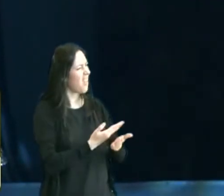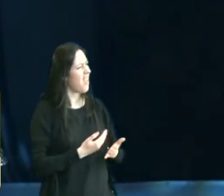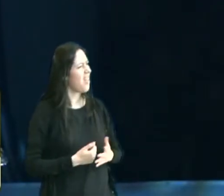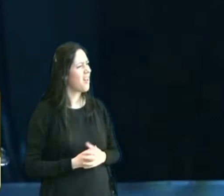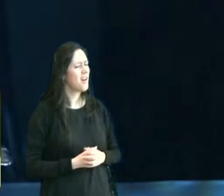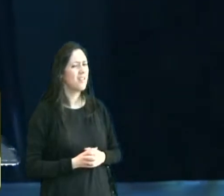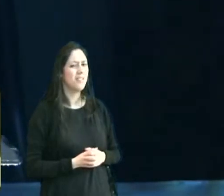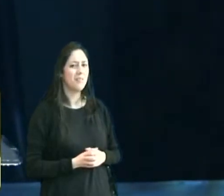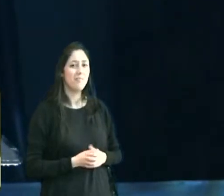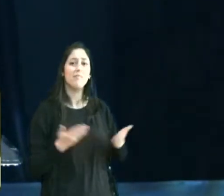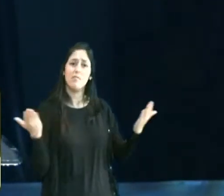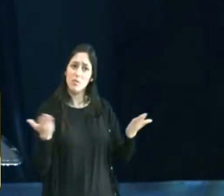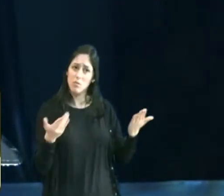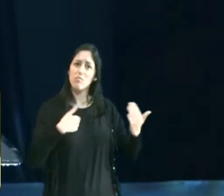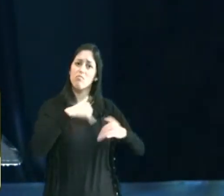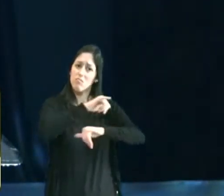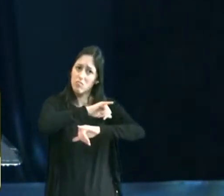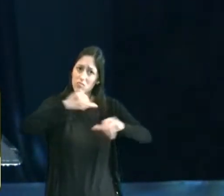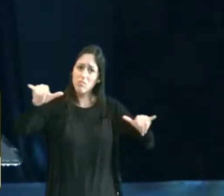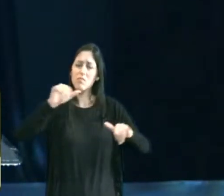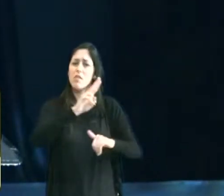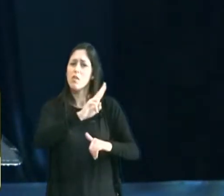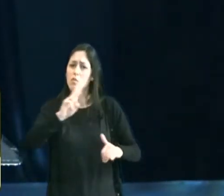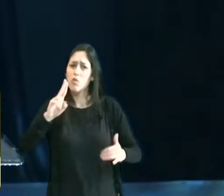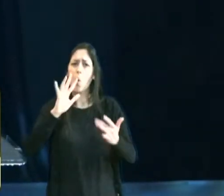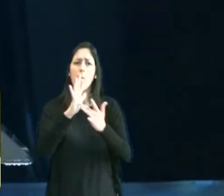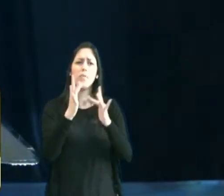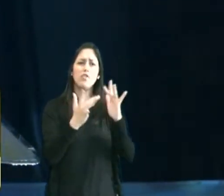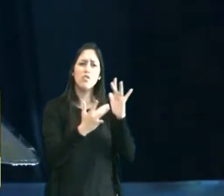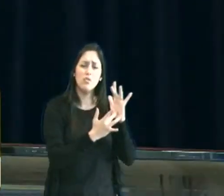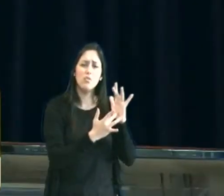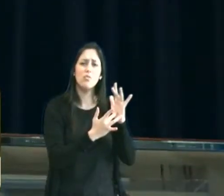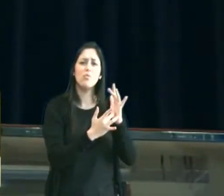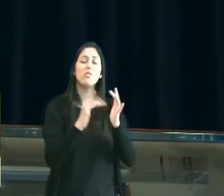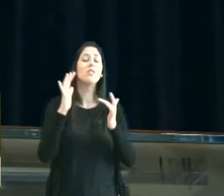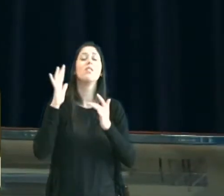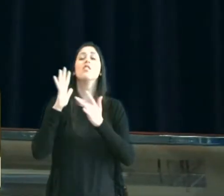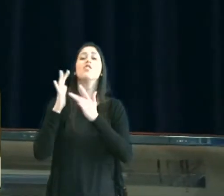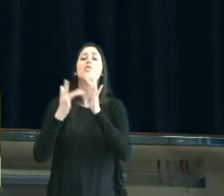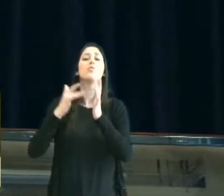Hoje eu queria te dizer em nome de Jesus, o que Jesus te falou?